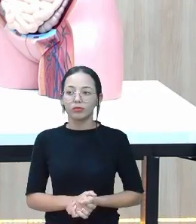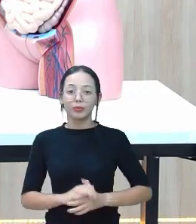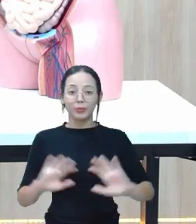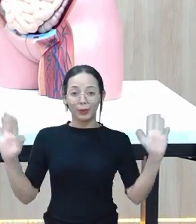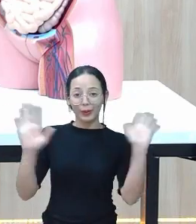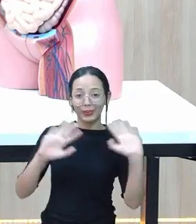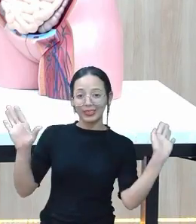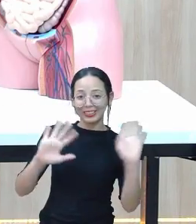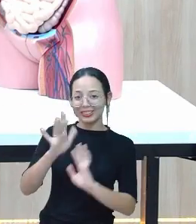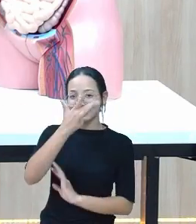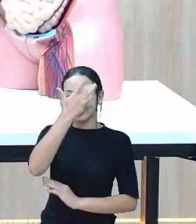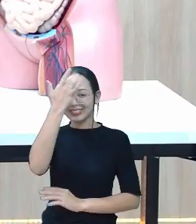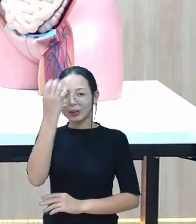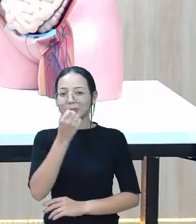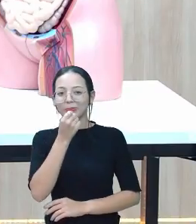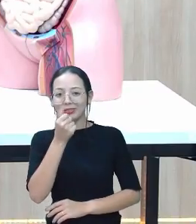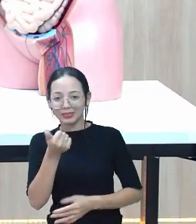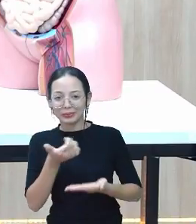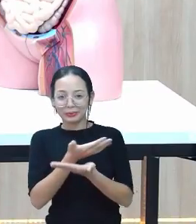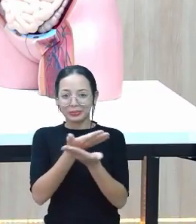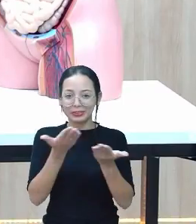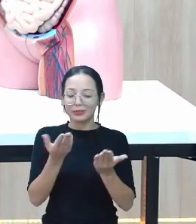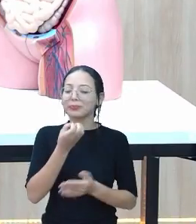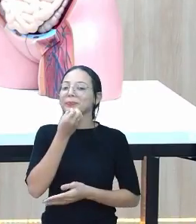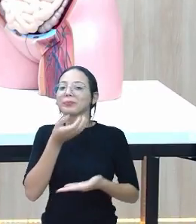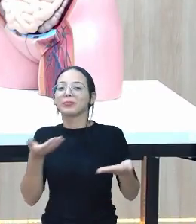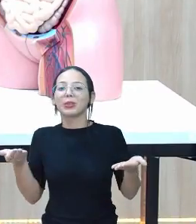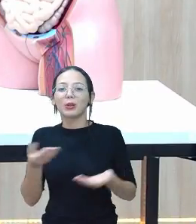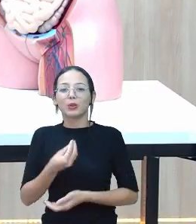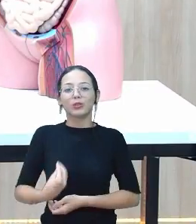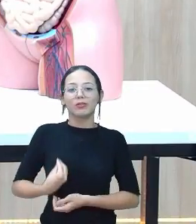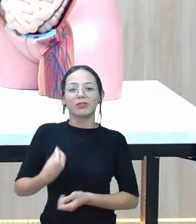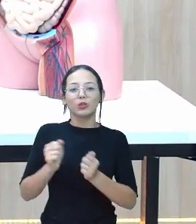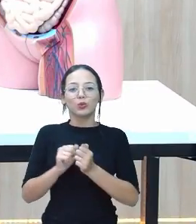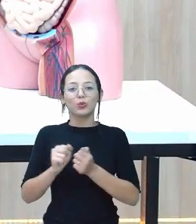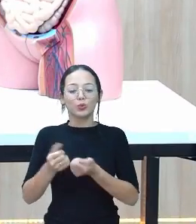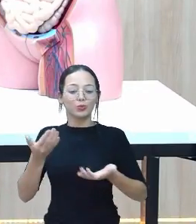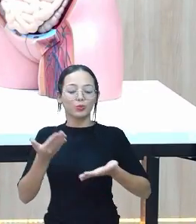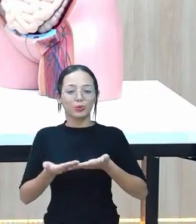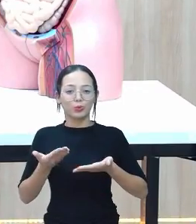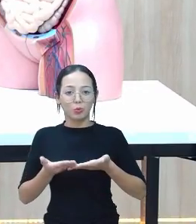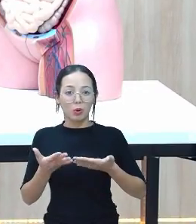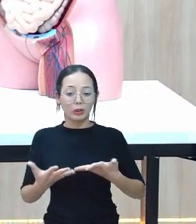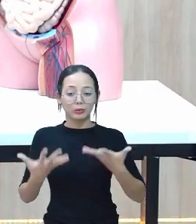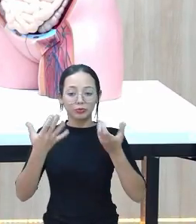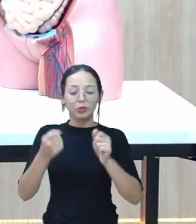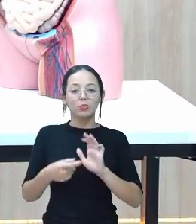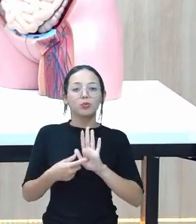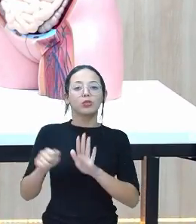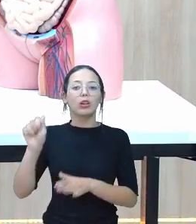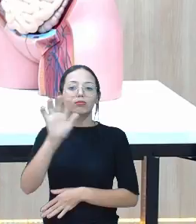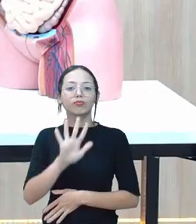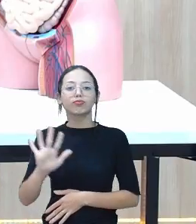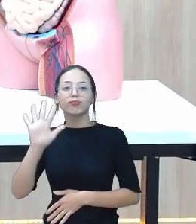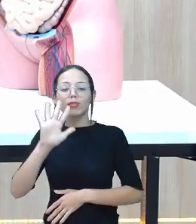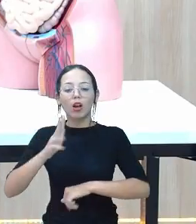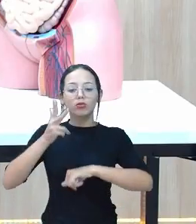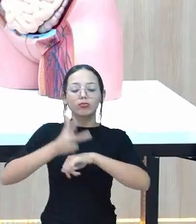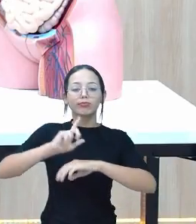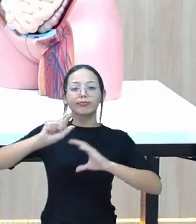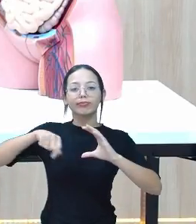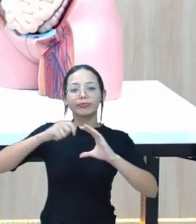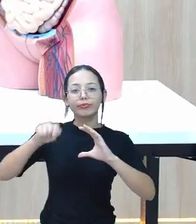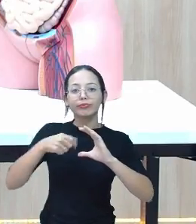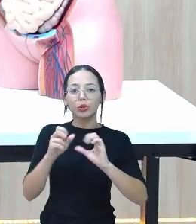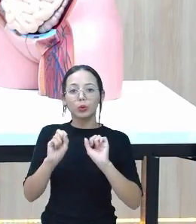Olá pessoal, tudo bem com vocês? Que bom estarmos aqui para mais uma aula. Vamos trazer imagens, vídeos,